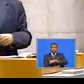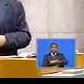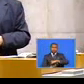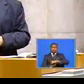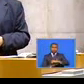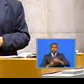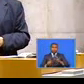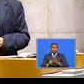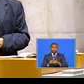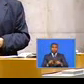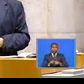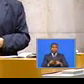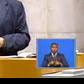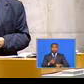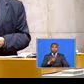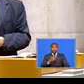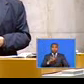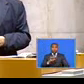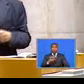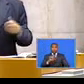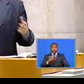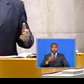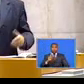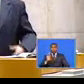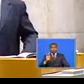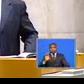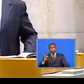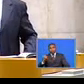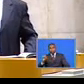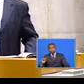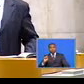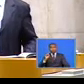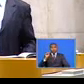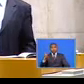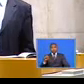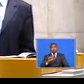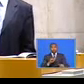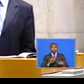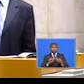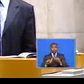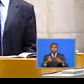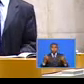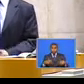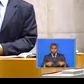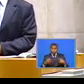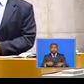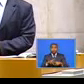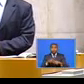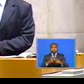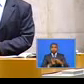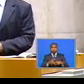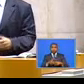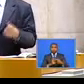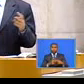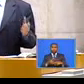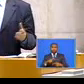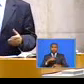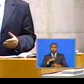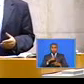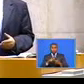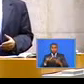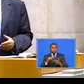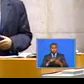nossas pontes e viadutos. Obras que precisam de uma manutenção, que têm problemas